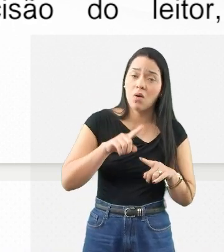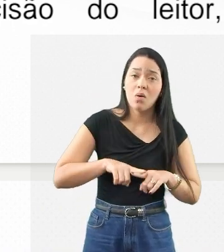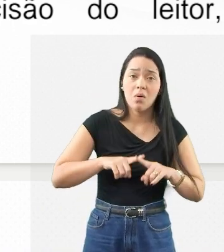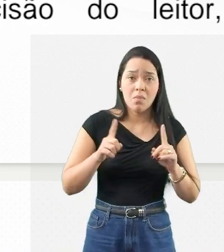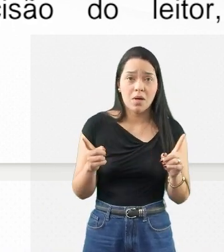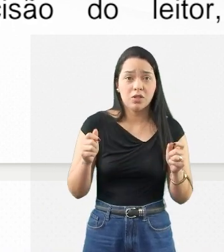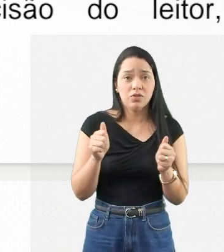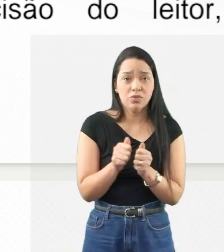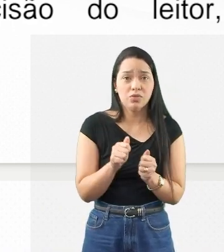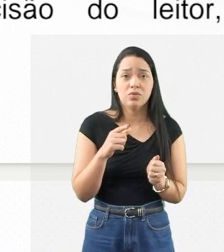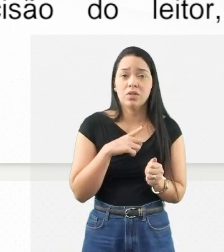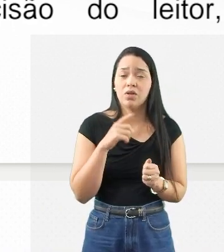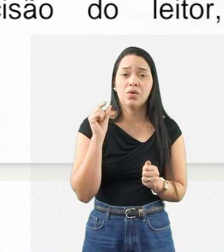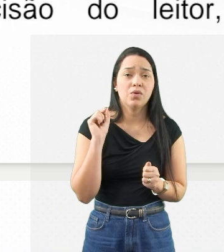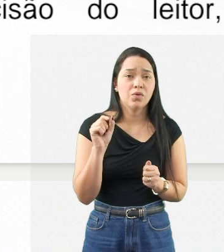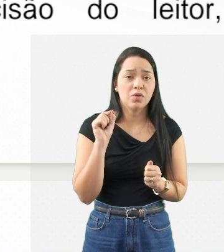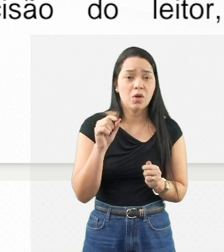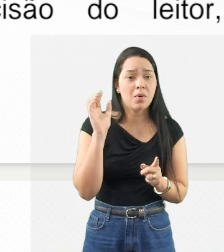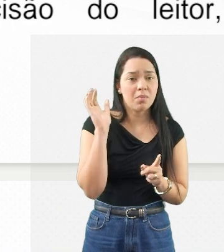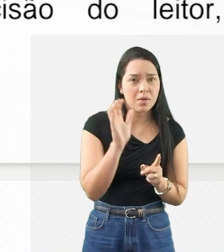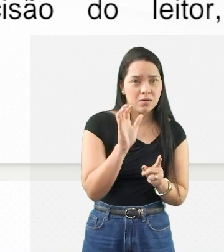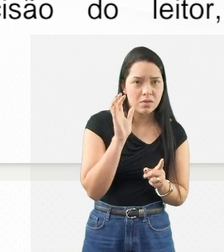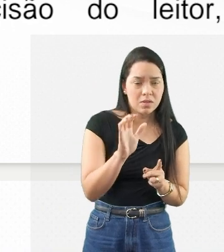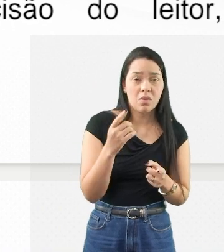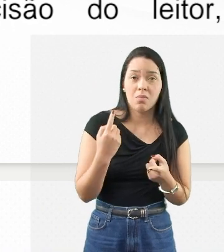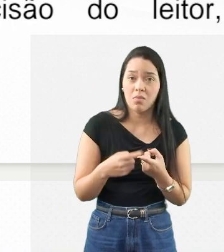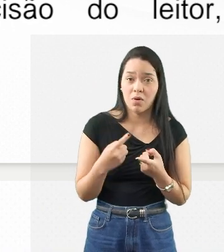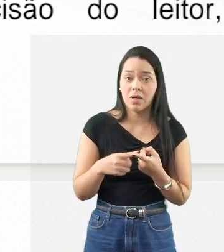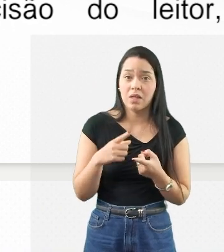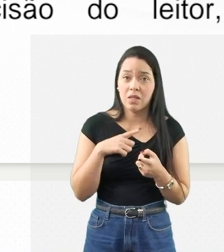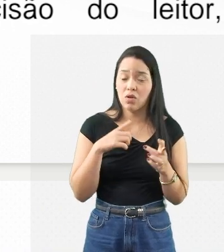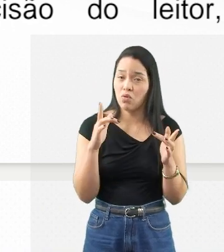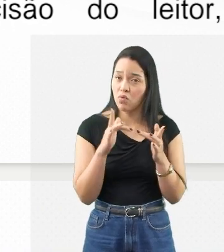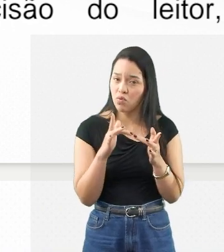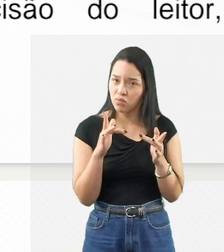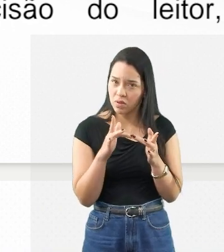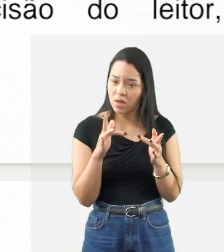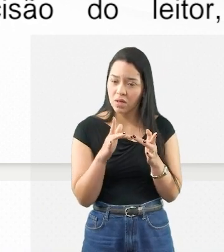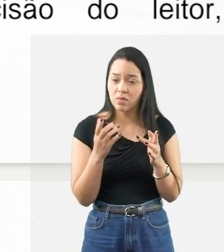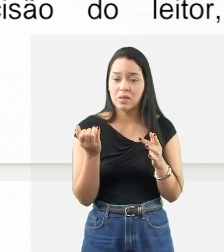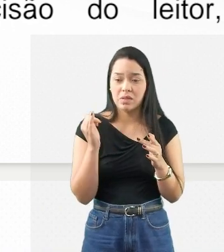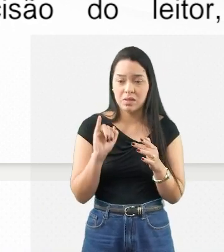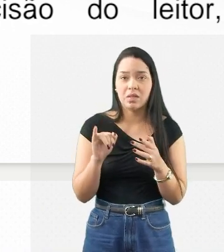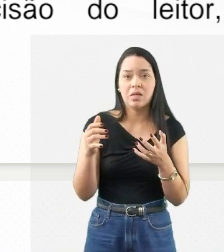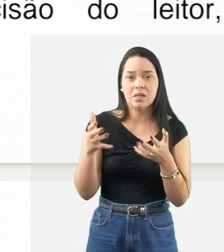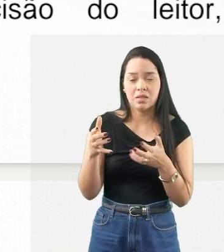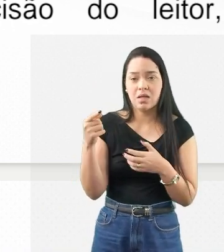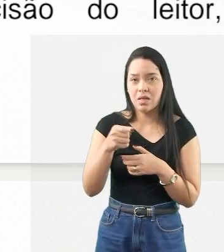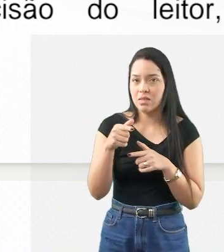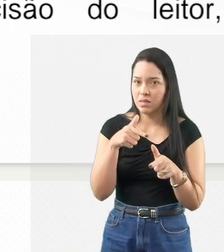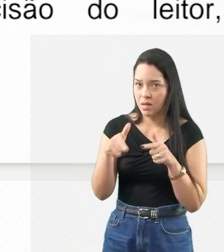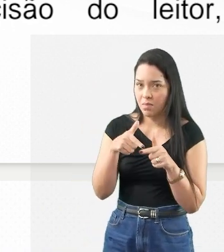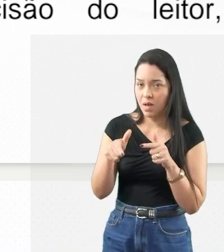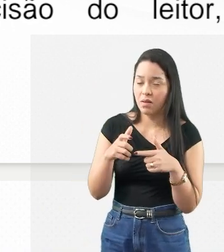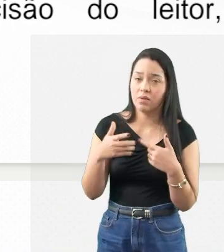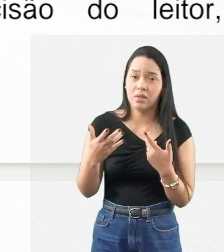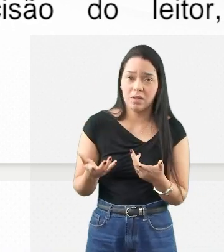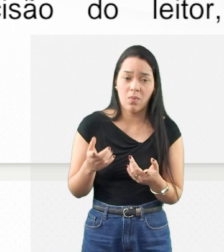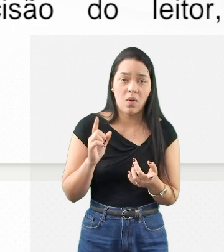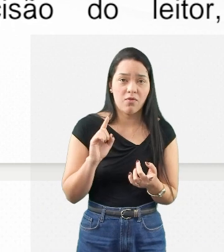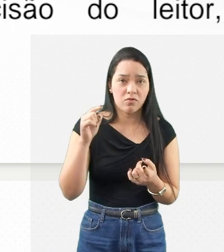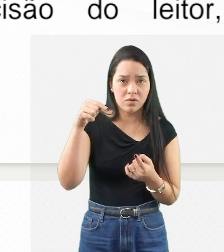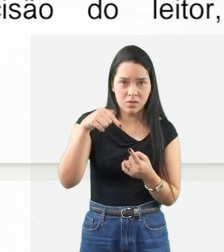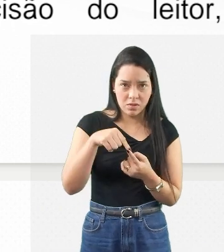junto a isso, a gente tem o quê? Uma persuasão, porque ele tem lá o contato para entrar em contato se alguém quiser esses serviços. Então, a função